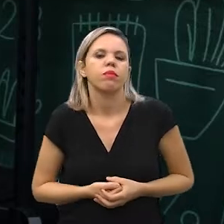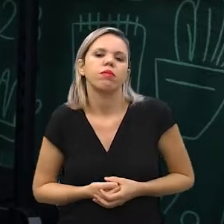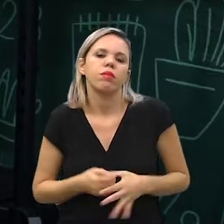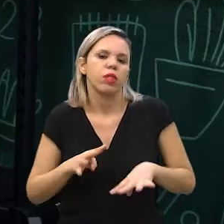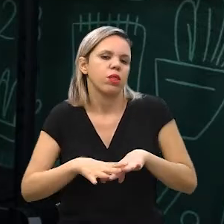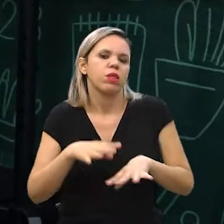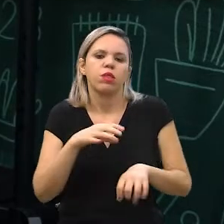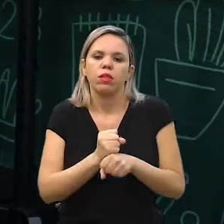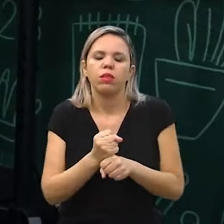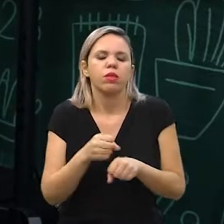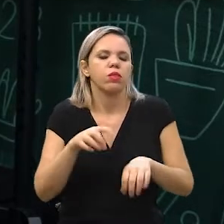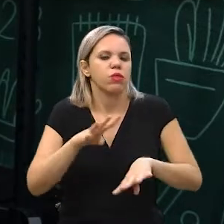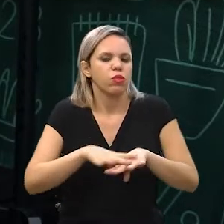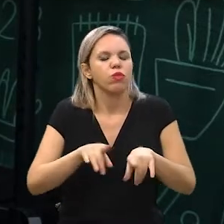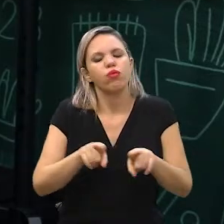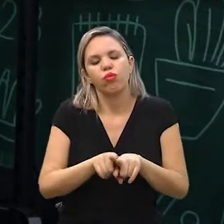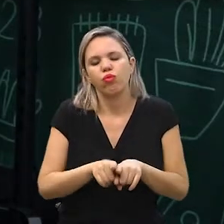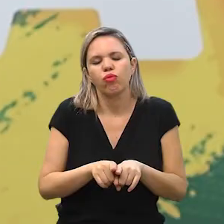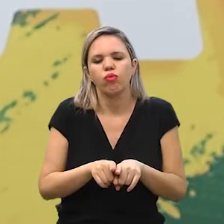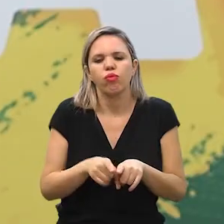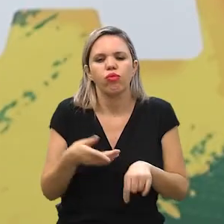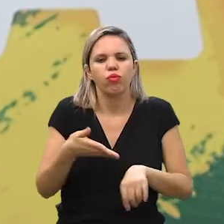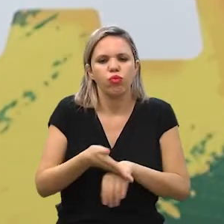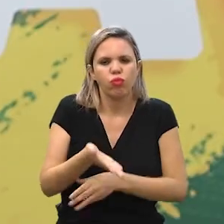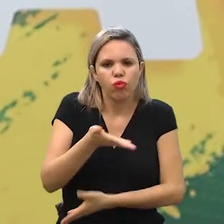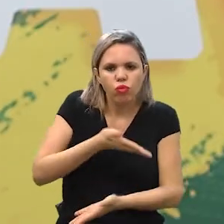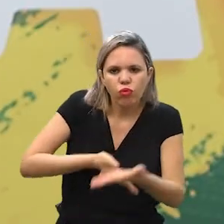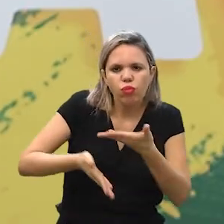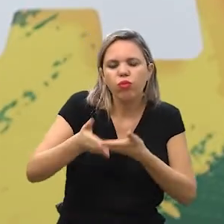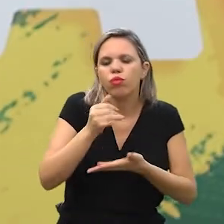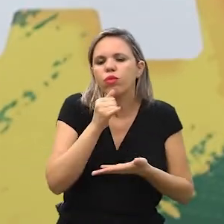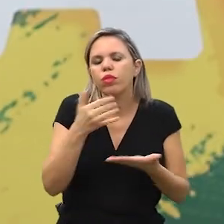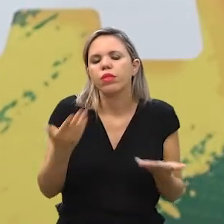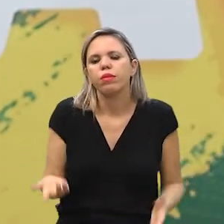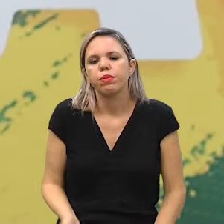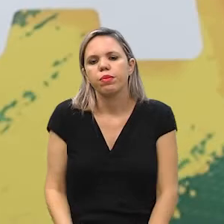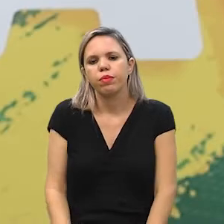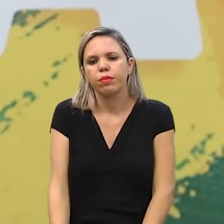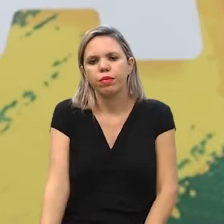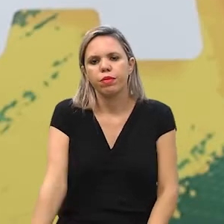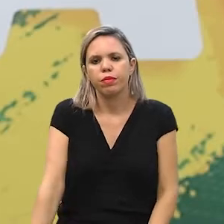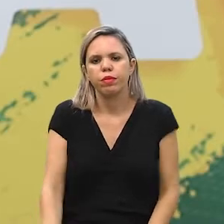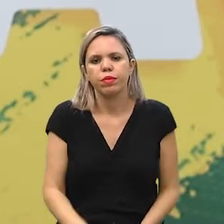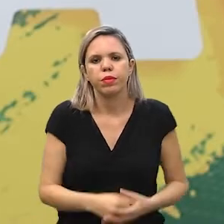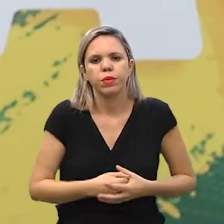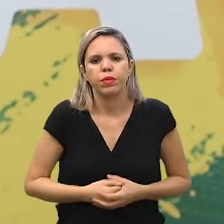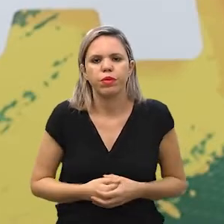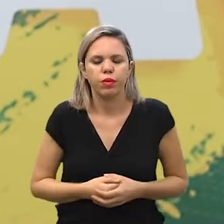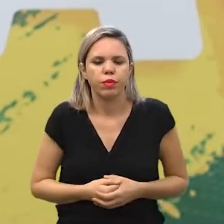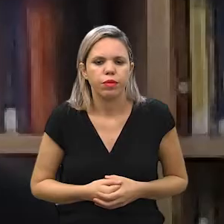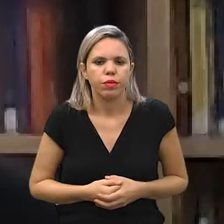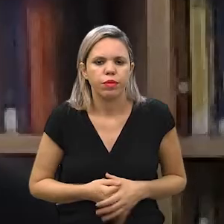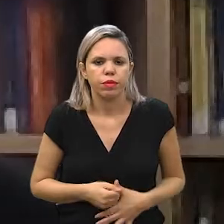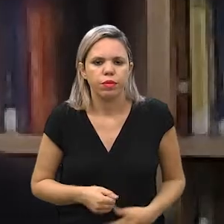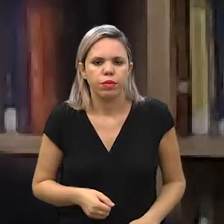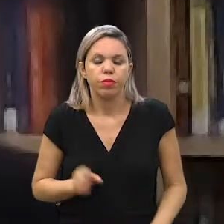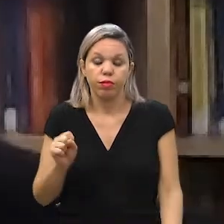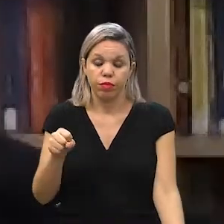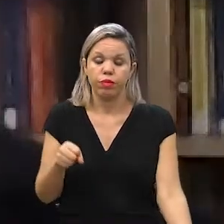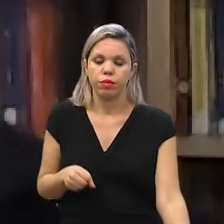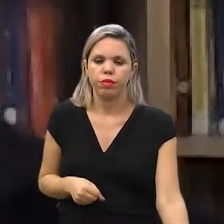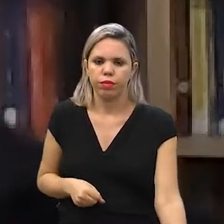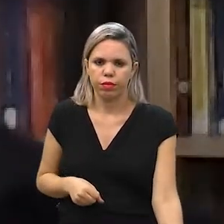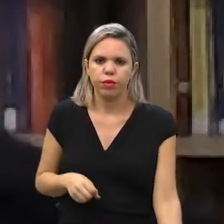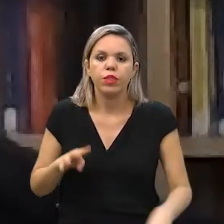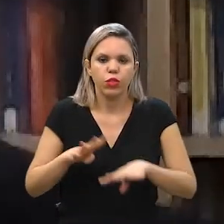E a matemática também está envolvida nessa questão, por exemplo, né, Alexandre? Tá.